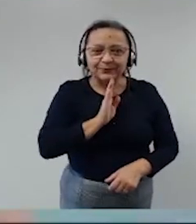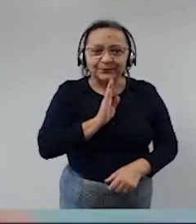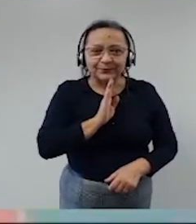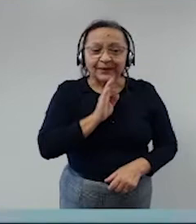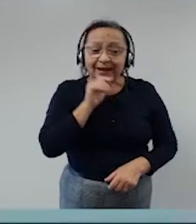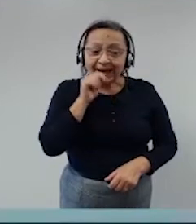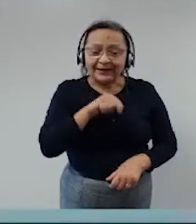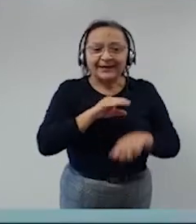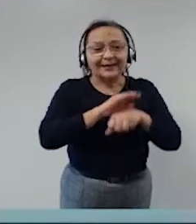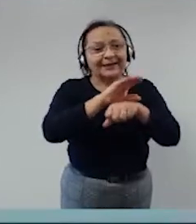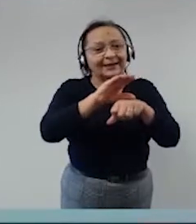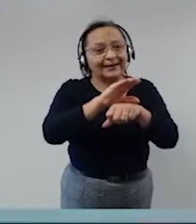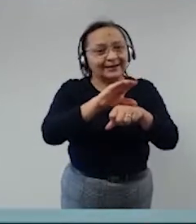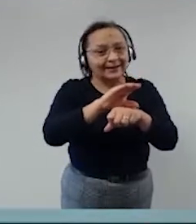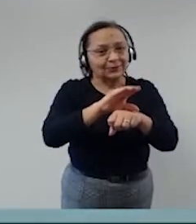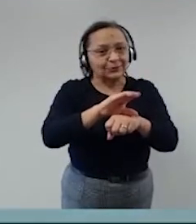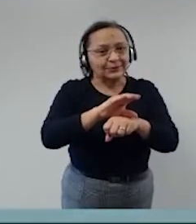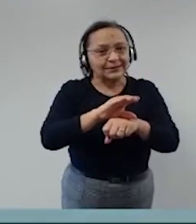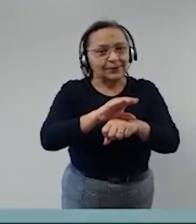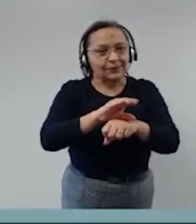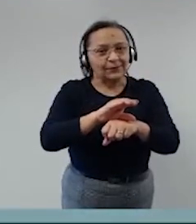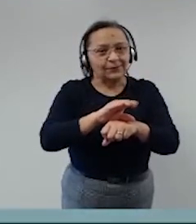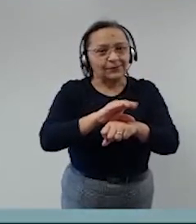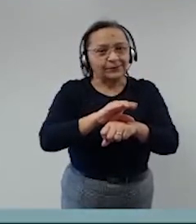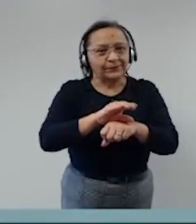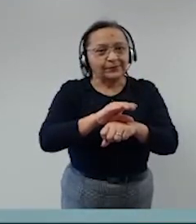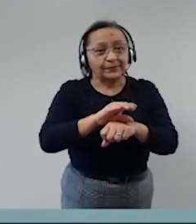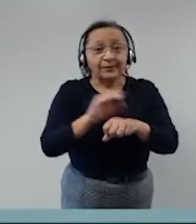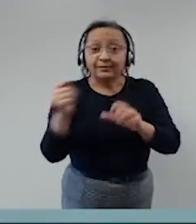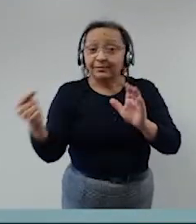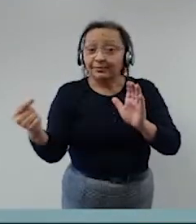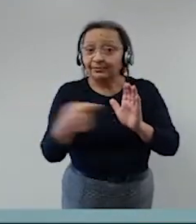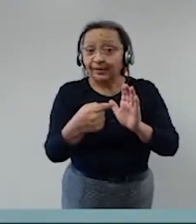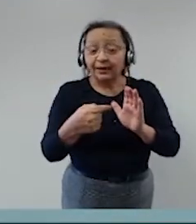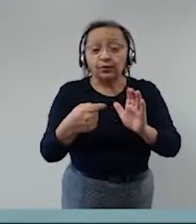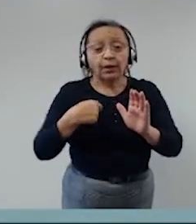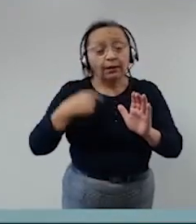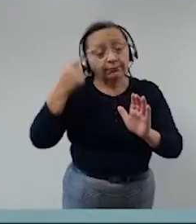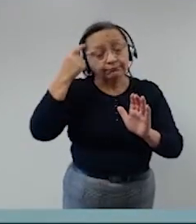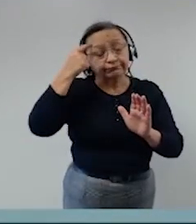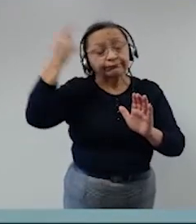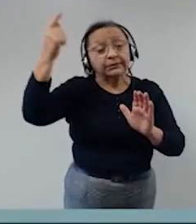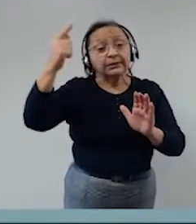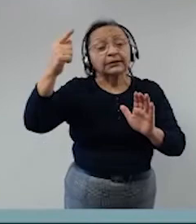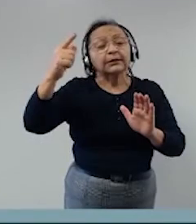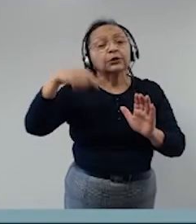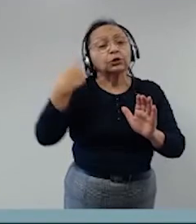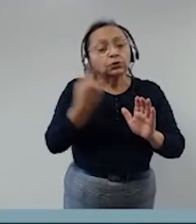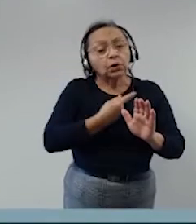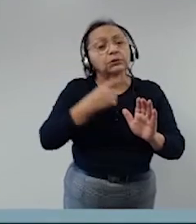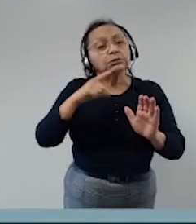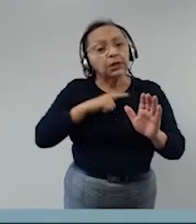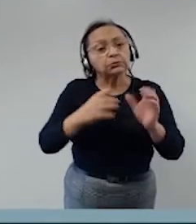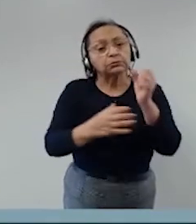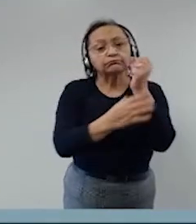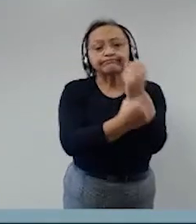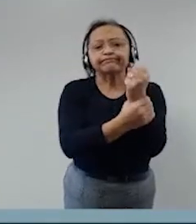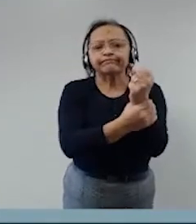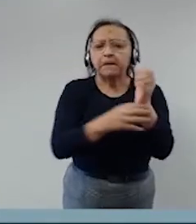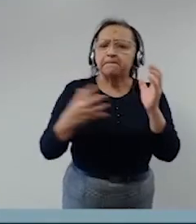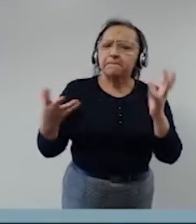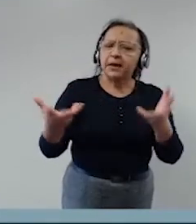na Carta Fundamental a ideia de que temos um garantismo maravilhoso, mas,